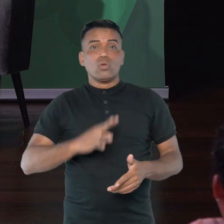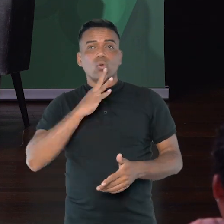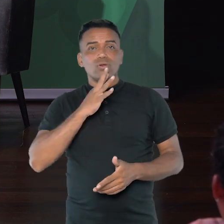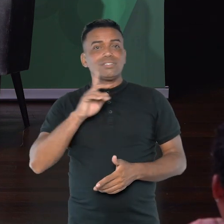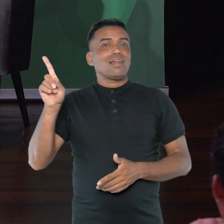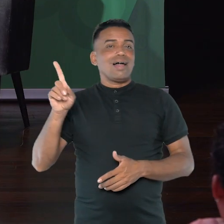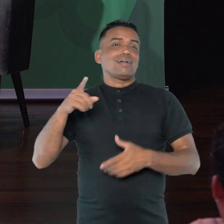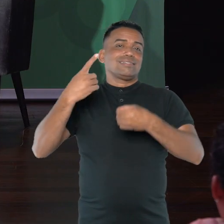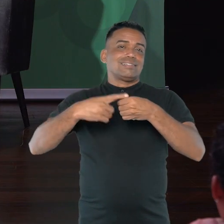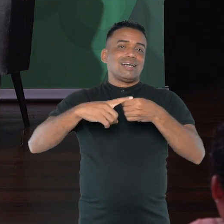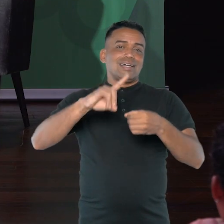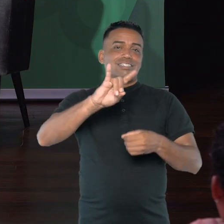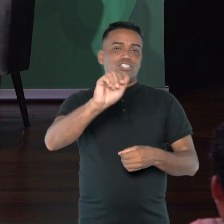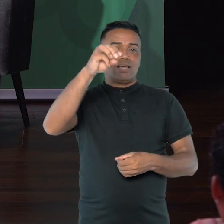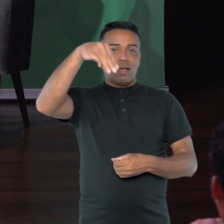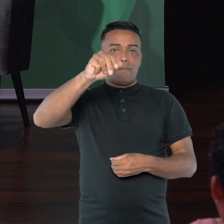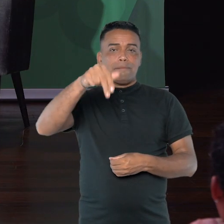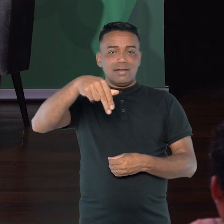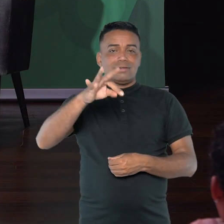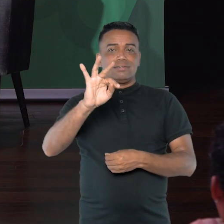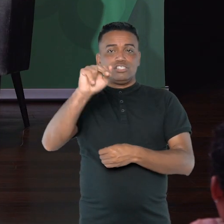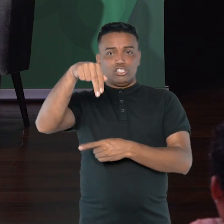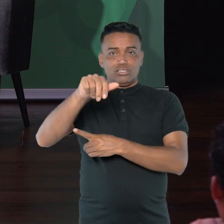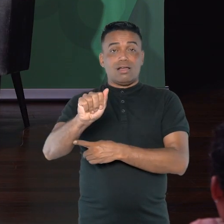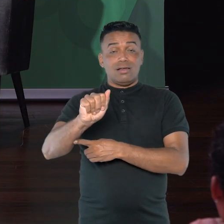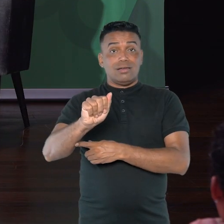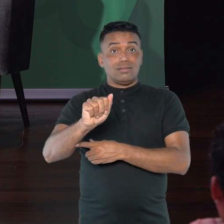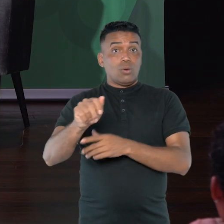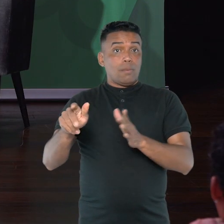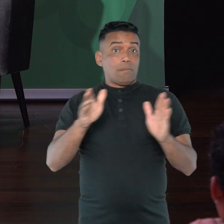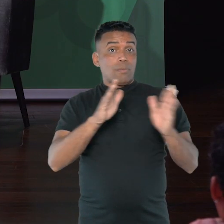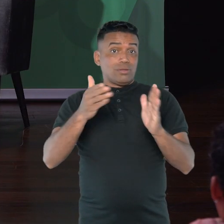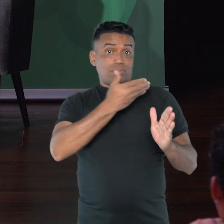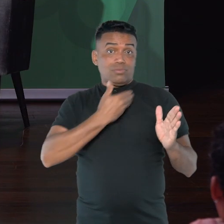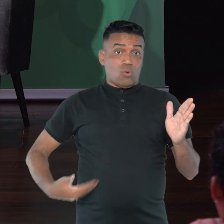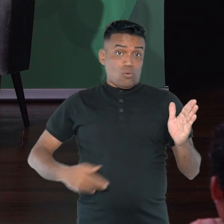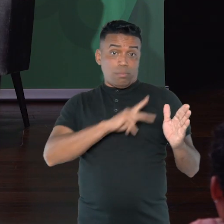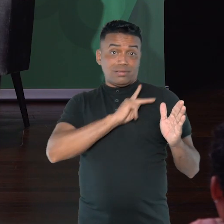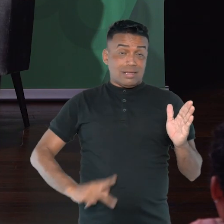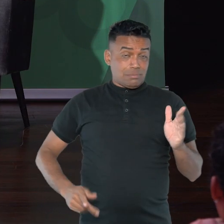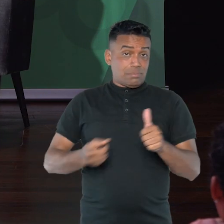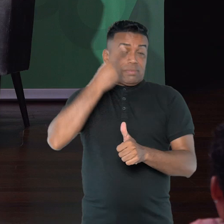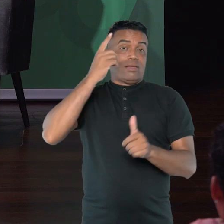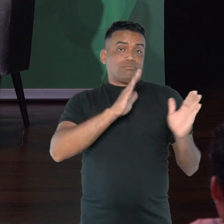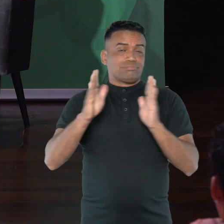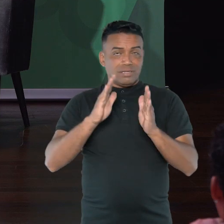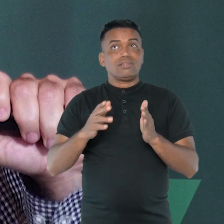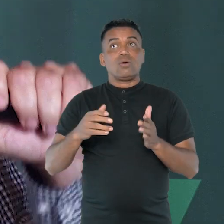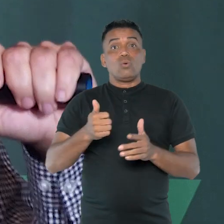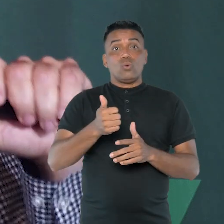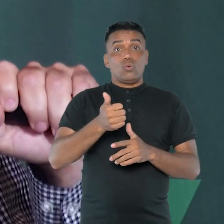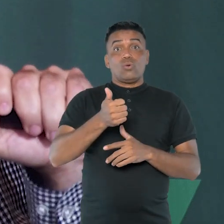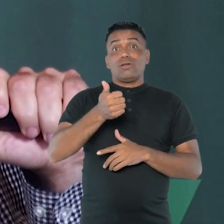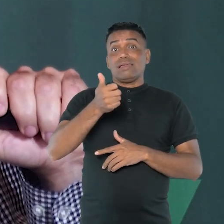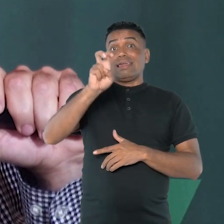Serenatas e Diamantina. Ao longo do primeiro e único mandato, JK implementou mecanismos para fortalecer o setor responsável pela quinta maior